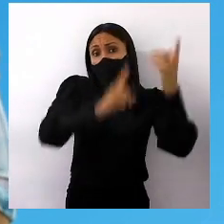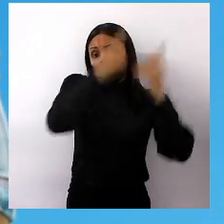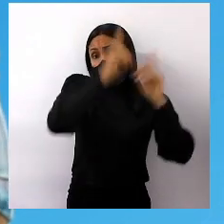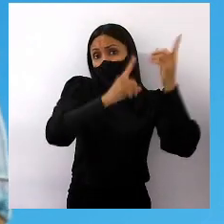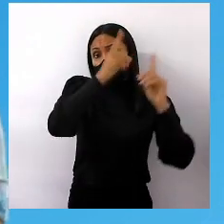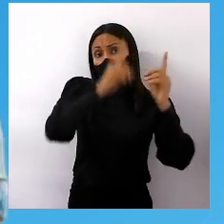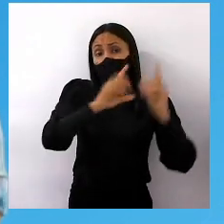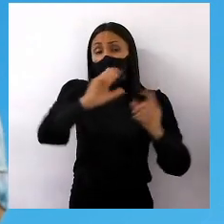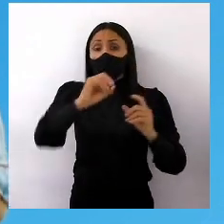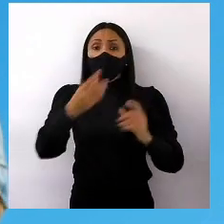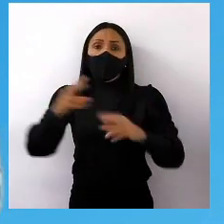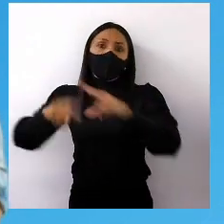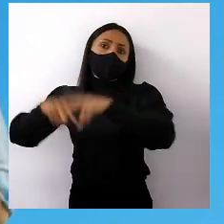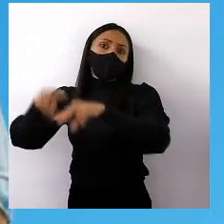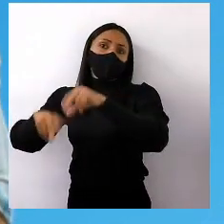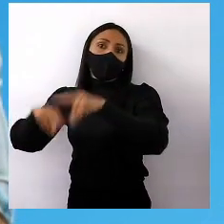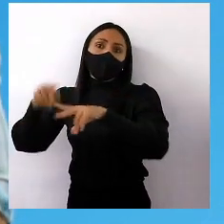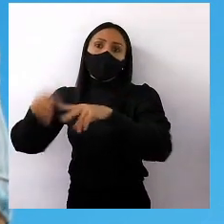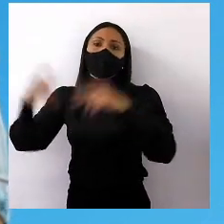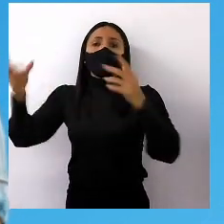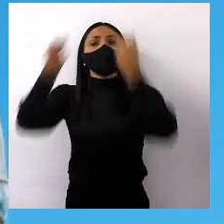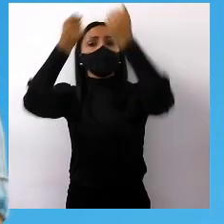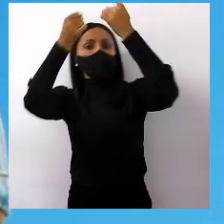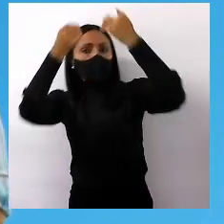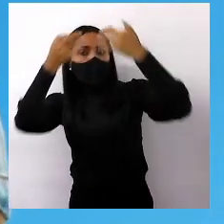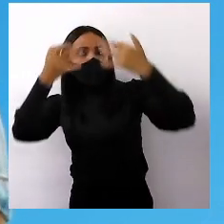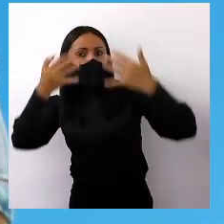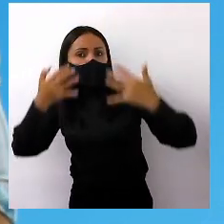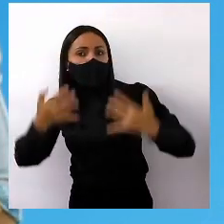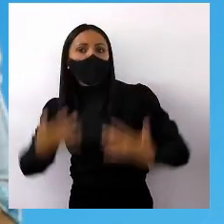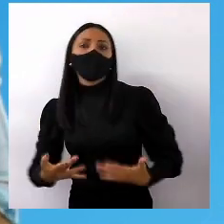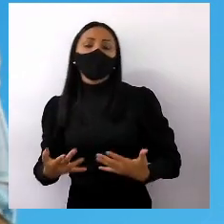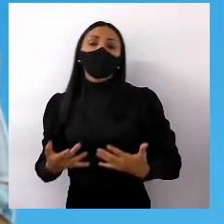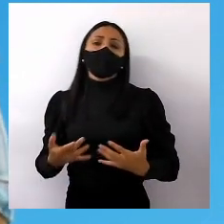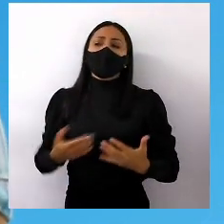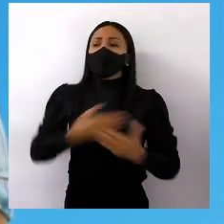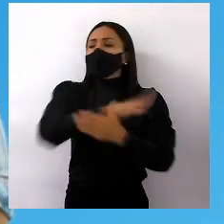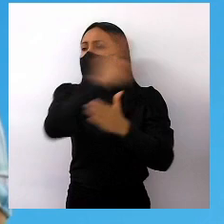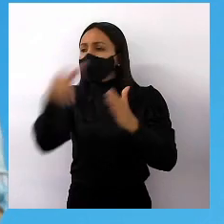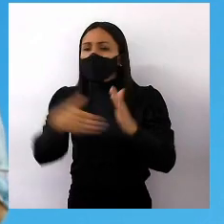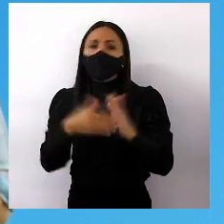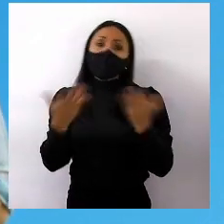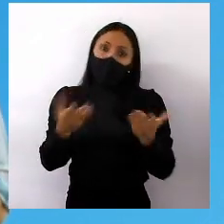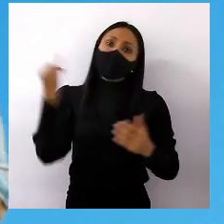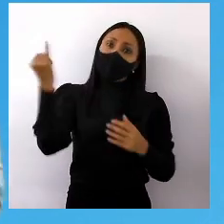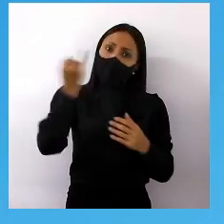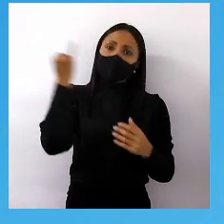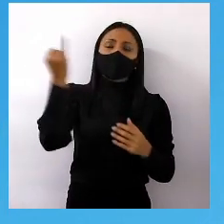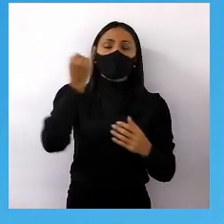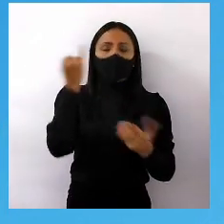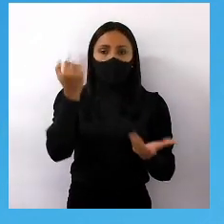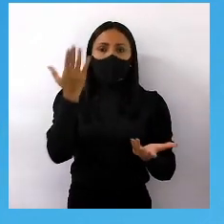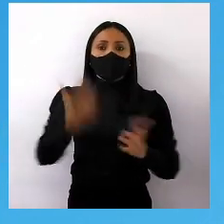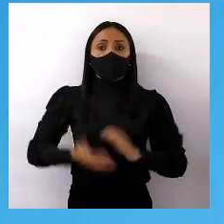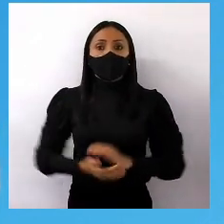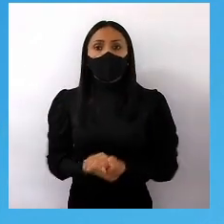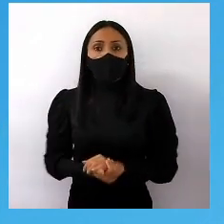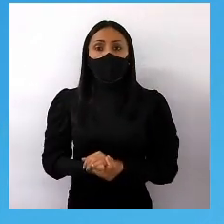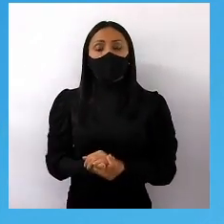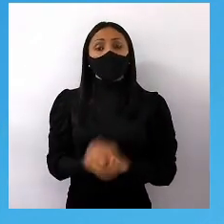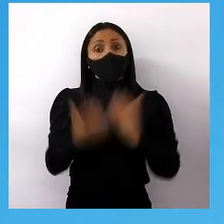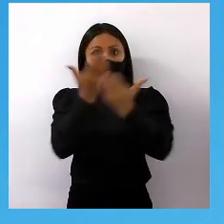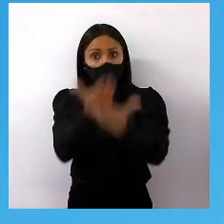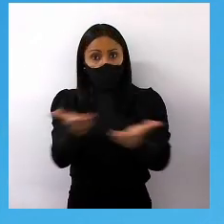questão do São João. Aí o senhor trouxe aqui outros enfoques. Olha, algo importante, pronto. Eu deixo para